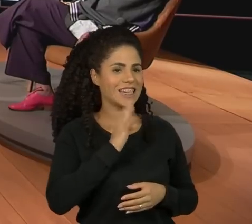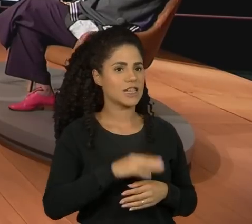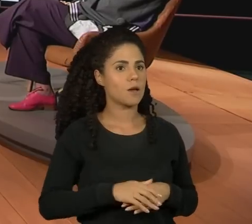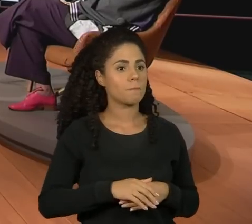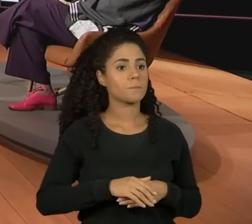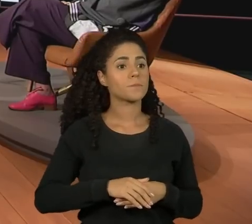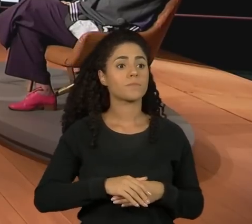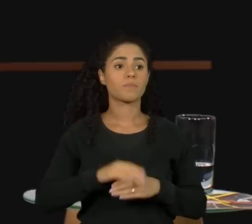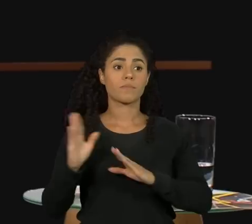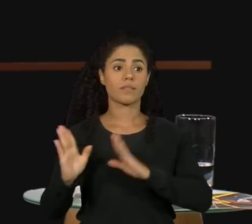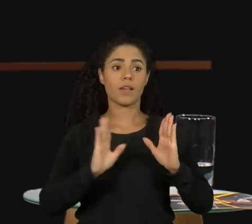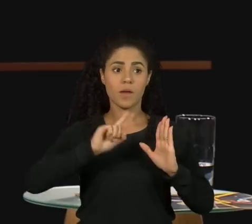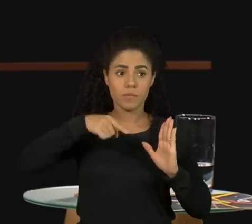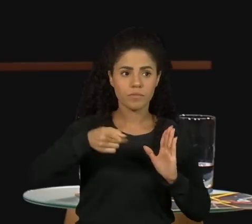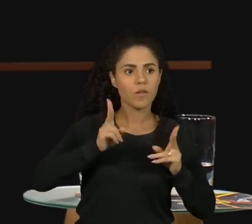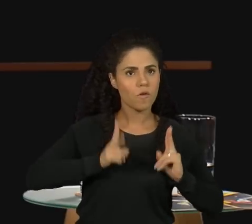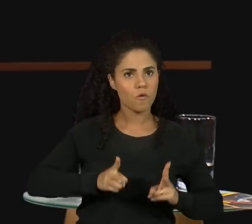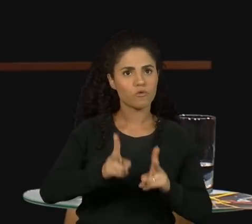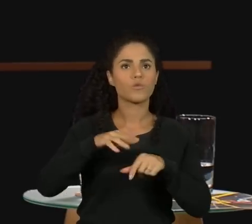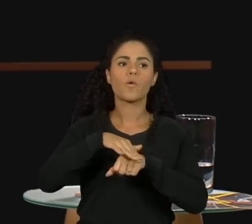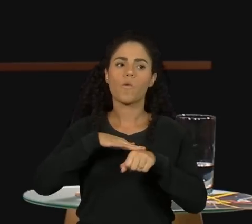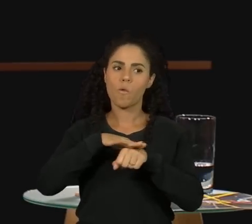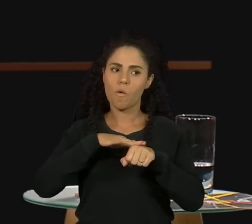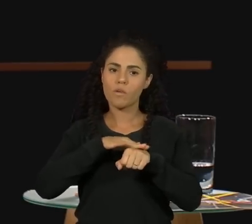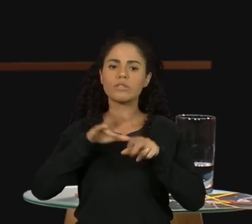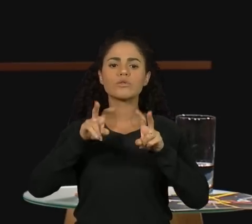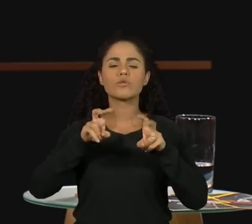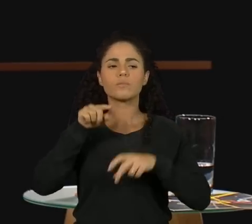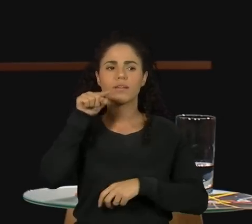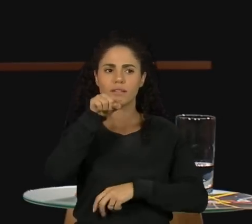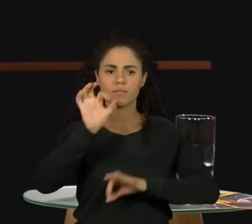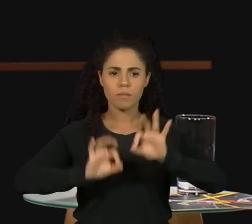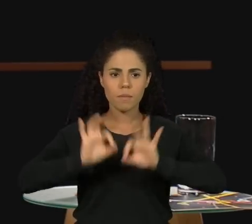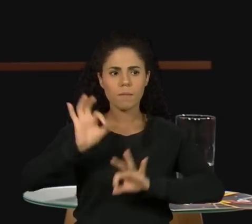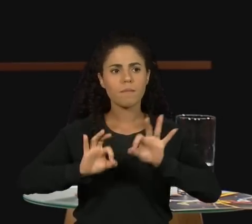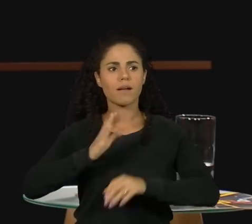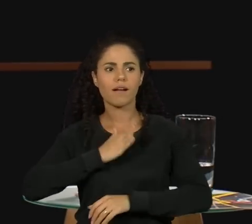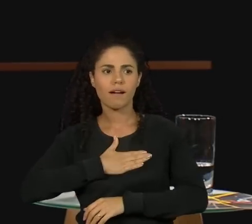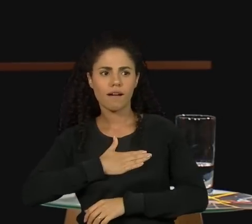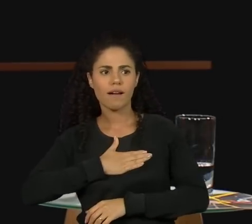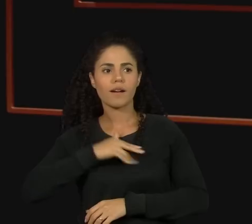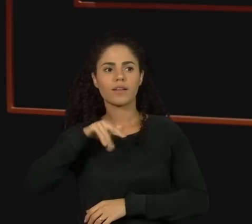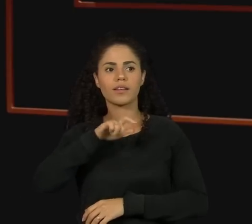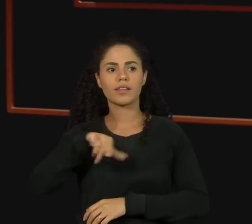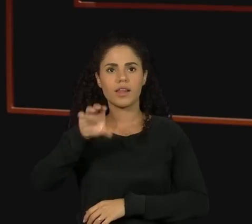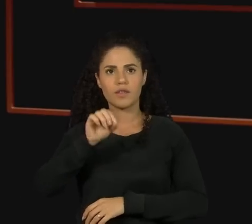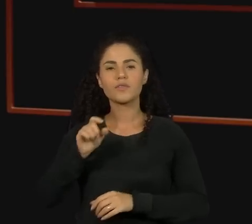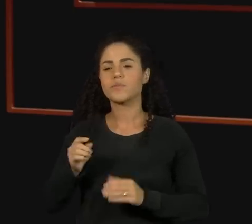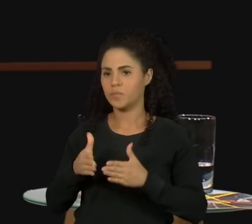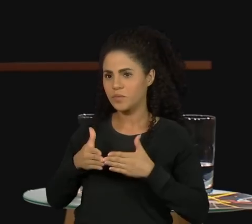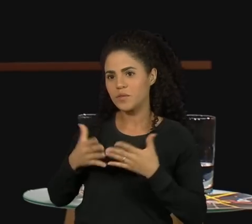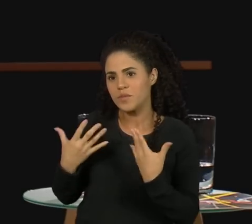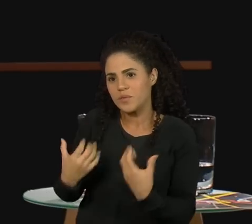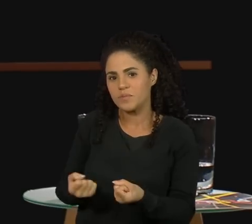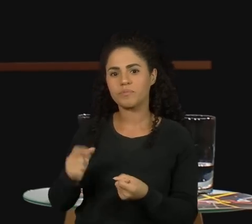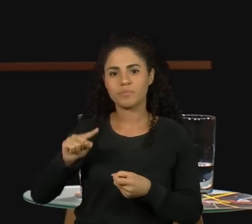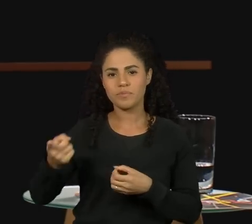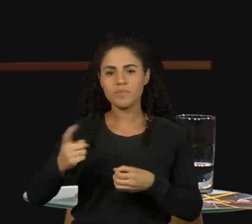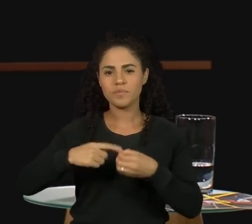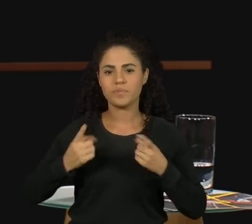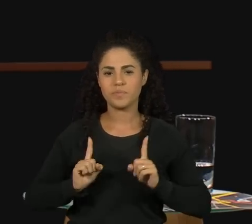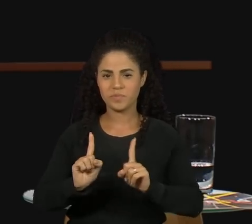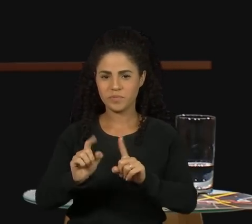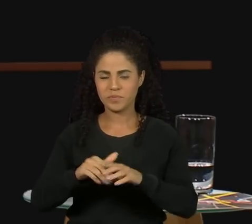para um breve intervalo. No próximo bloco, a gente fala um pouco mais sobre a sua paixão pelo Nelson Rodrigues, pode ser? Por favor. Voltamos já